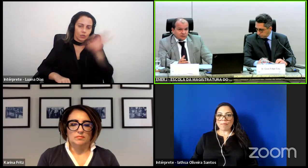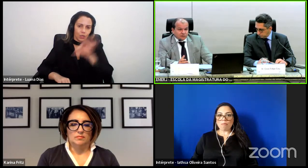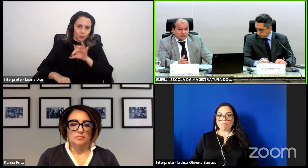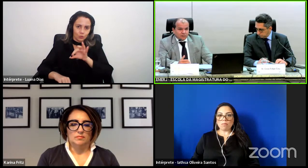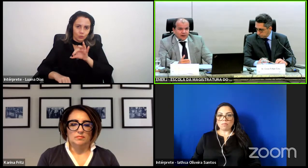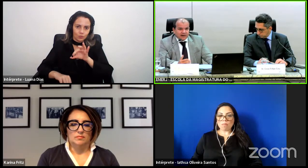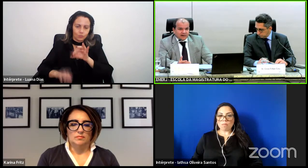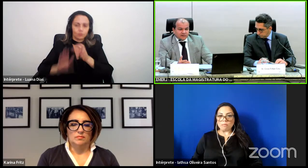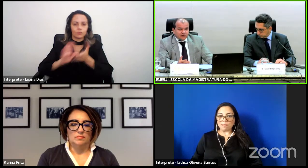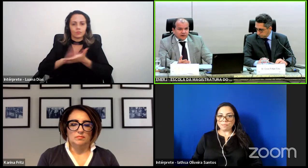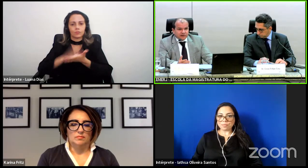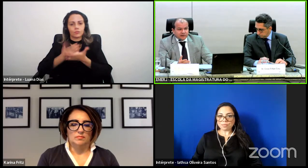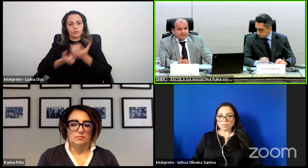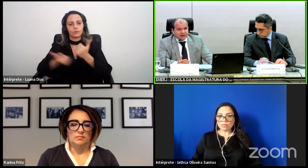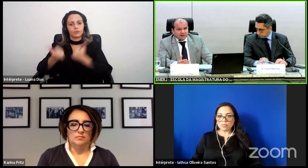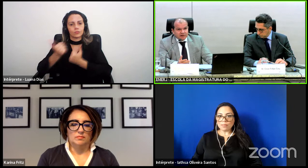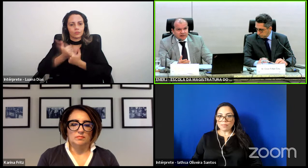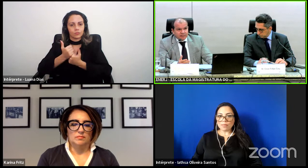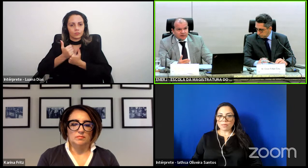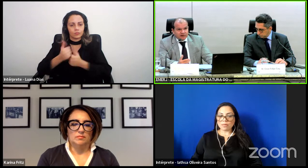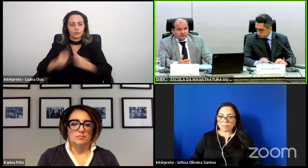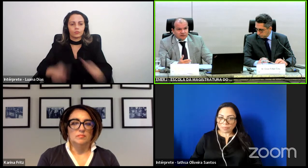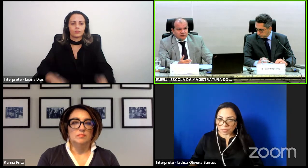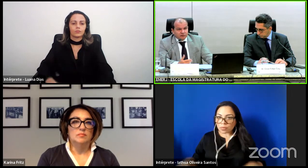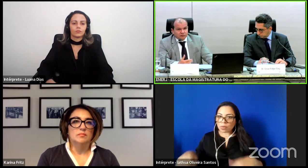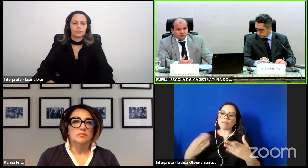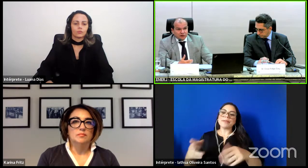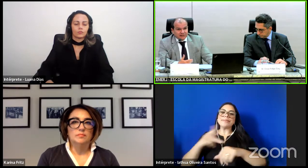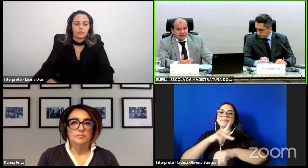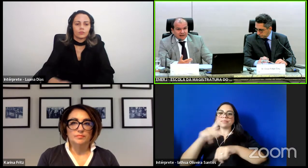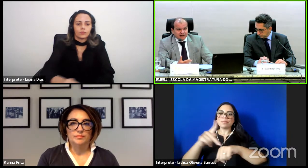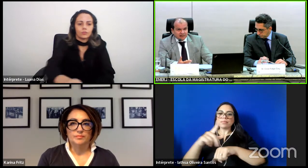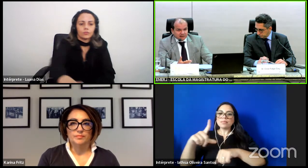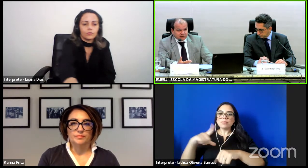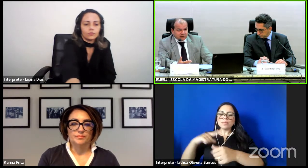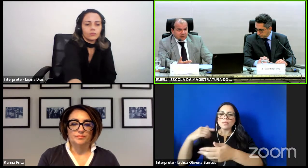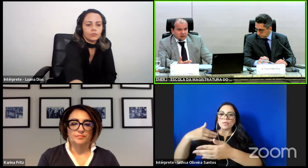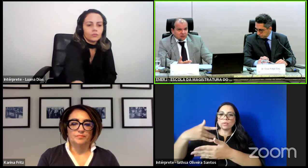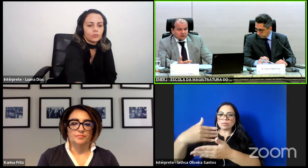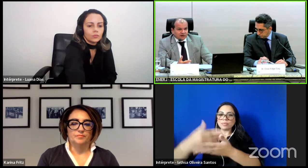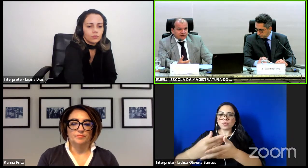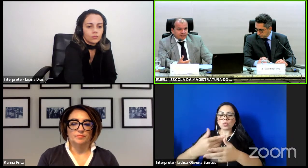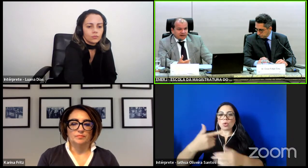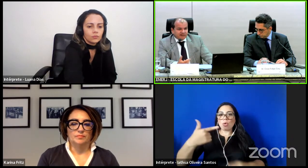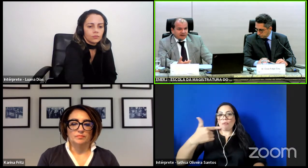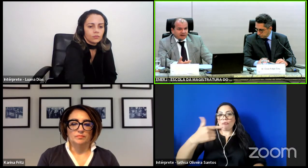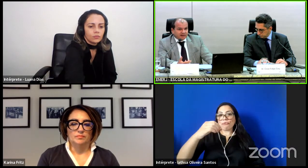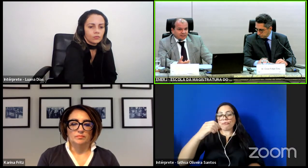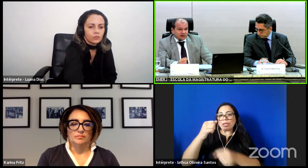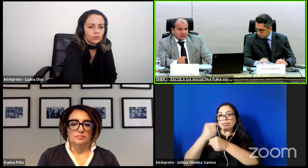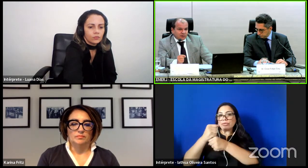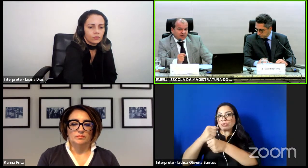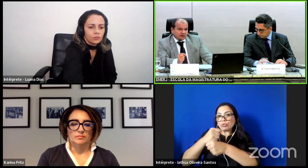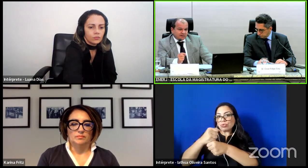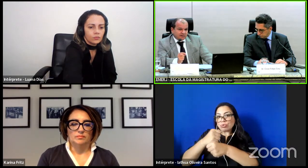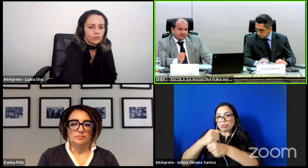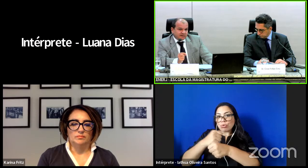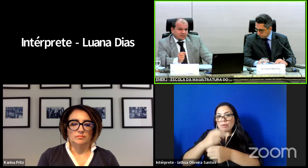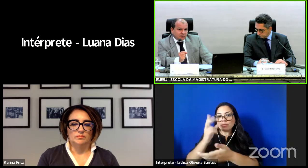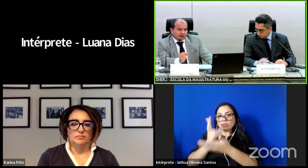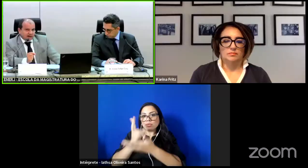maneira, num país onde a gente tem processos que duram duas décadas, quando a gente apresenta, mesmo